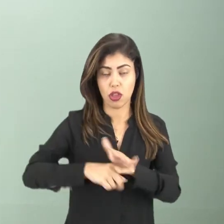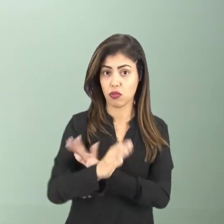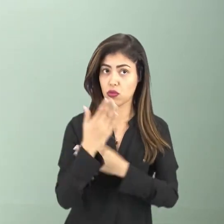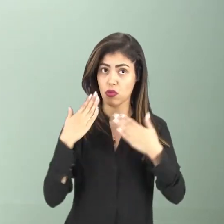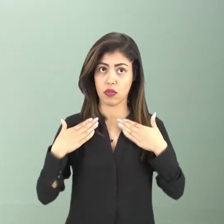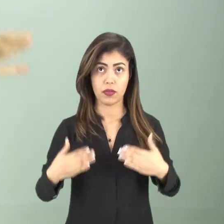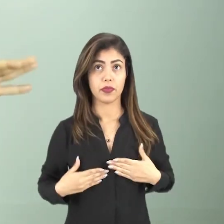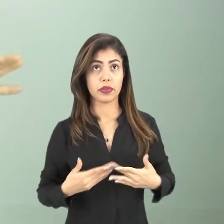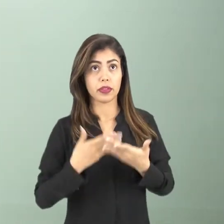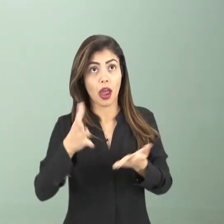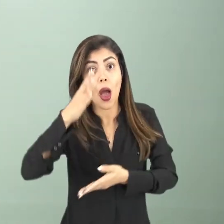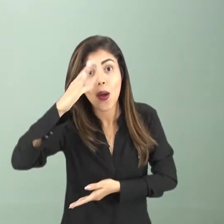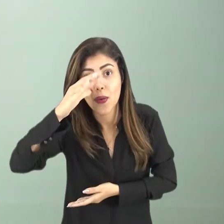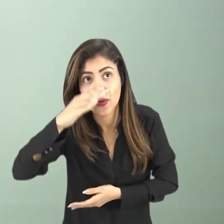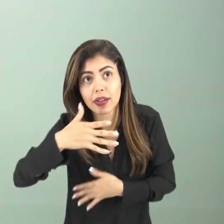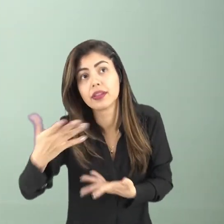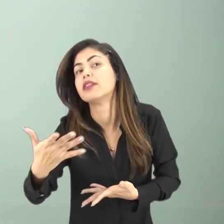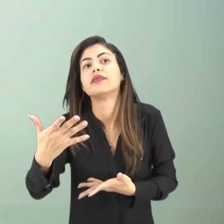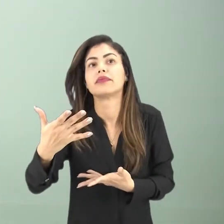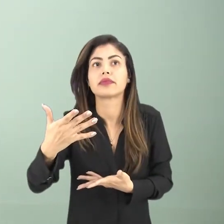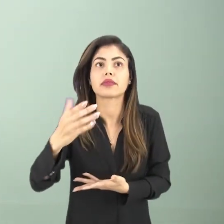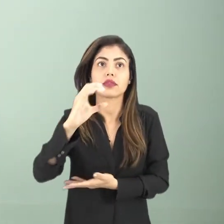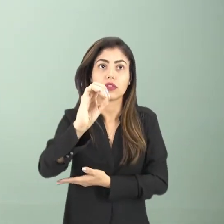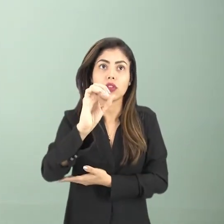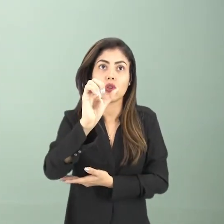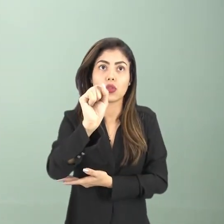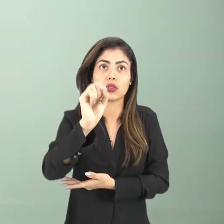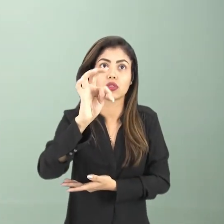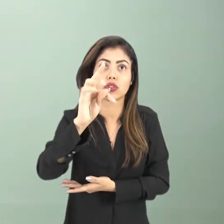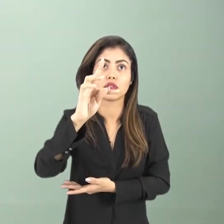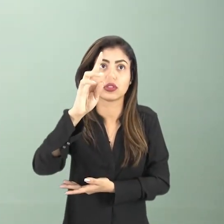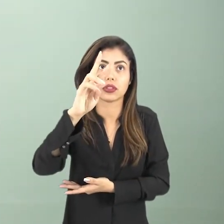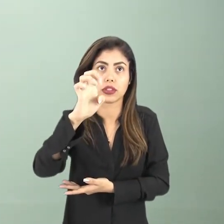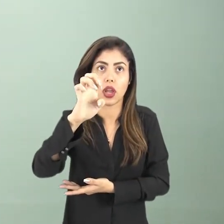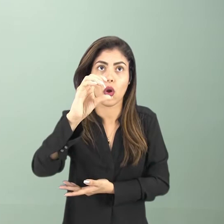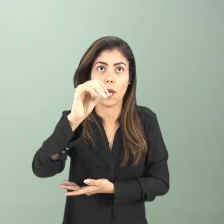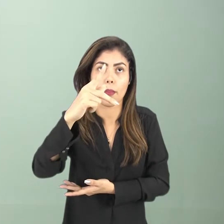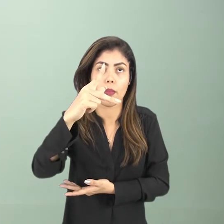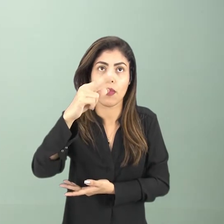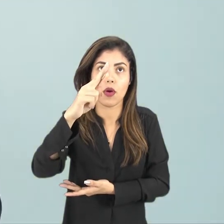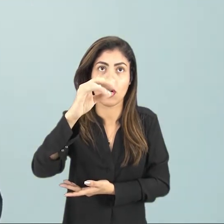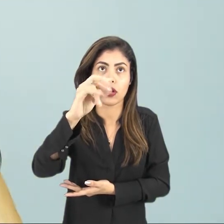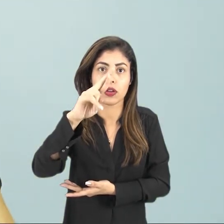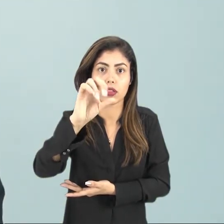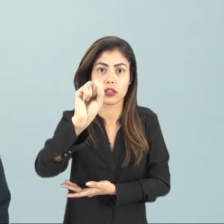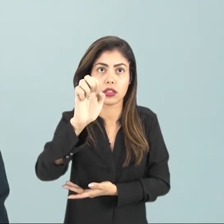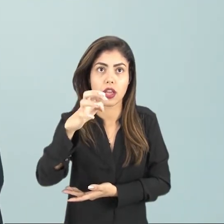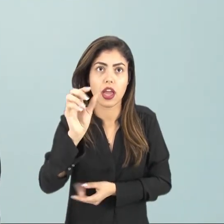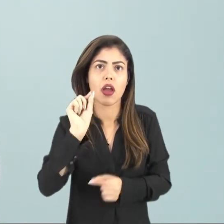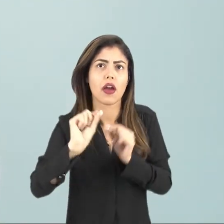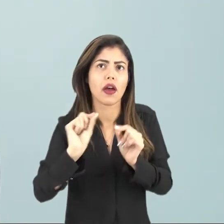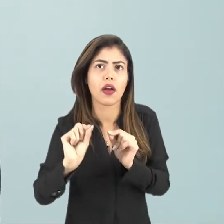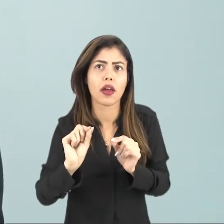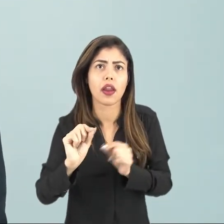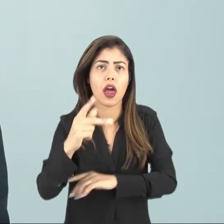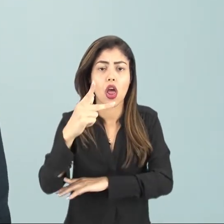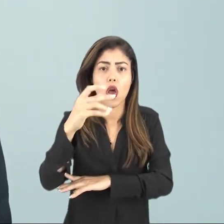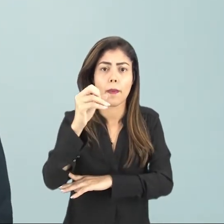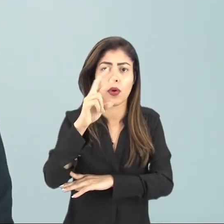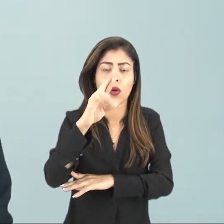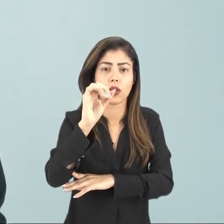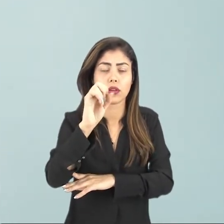certo? Para curiosidade, vamos tratar aqui sobre a osteoporose. Todo mundo já viu isso. Bom, a osteoporose é a formação de